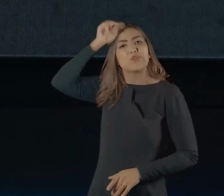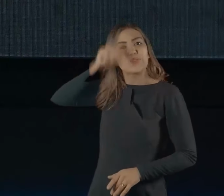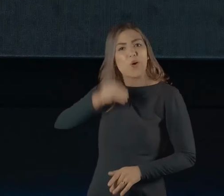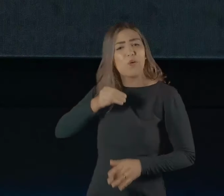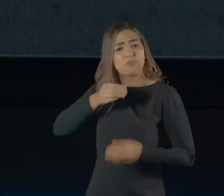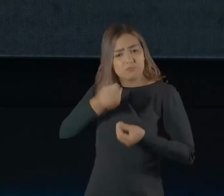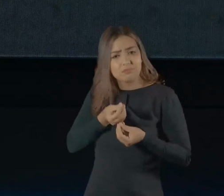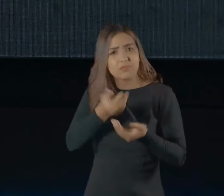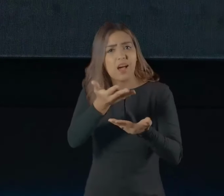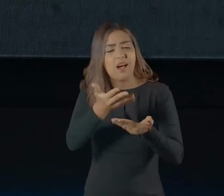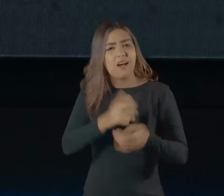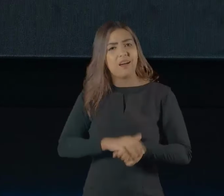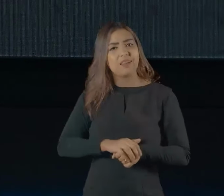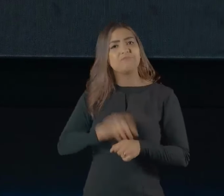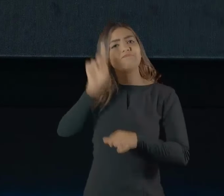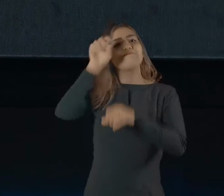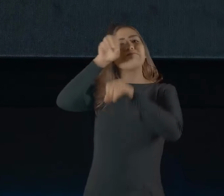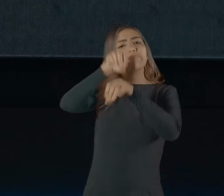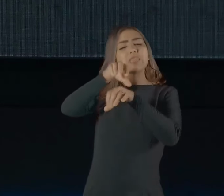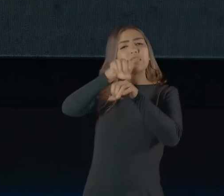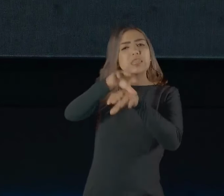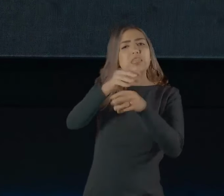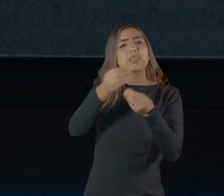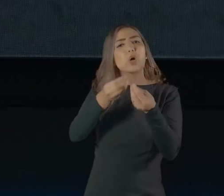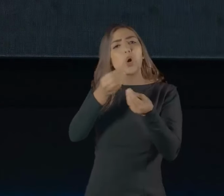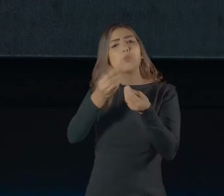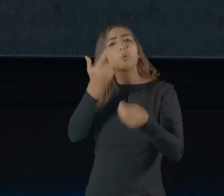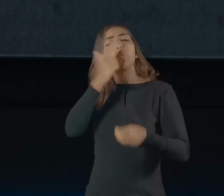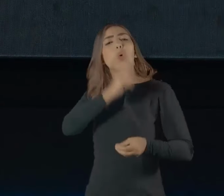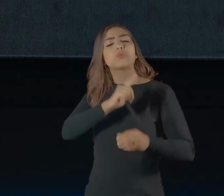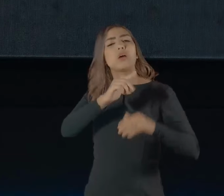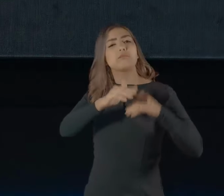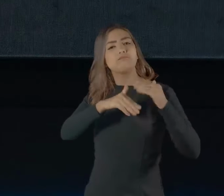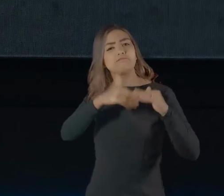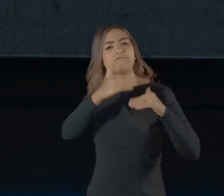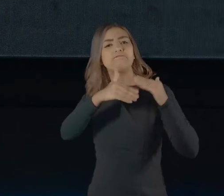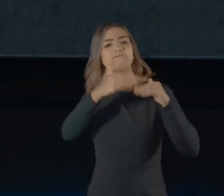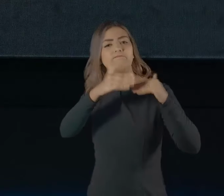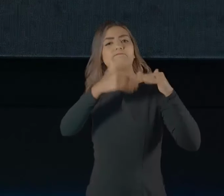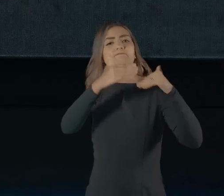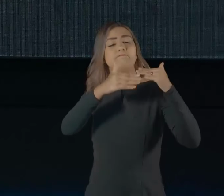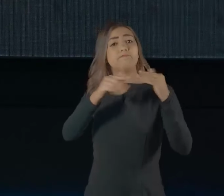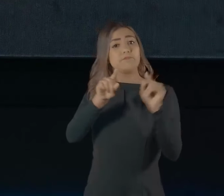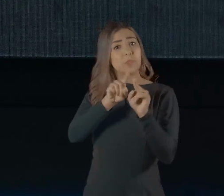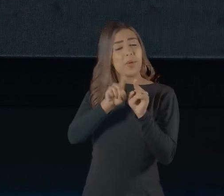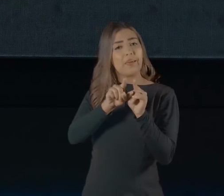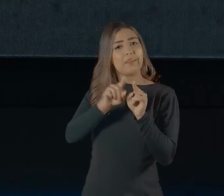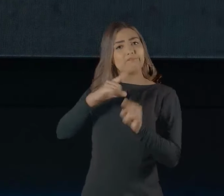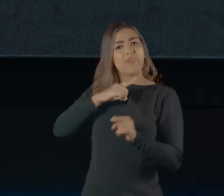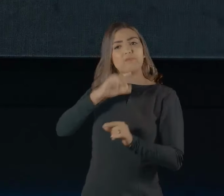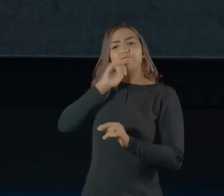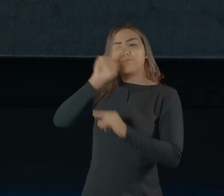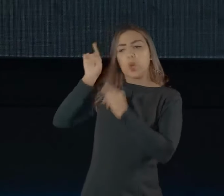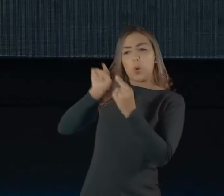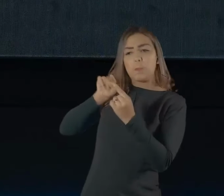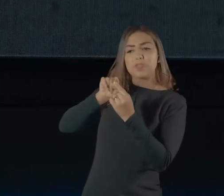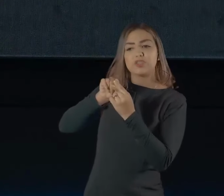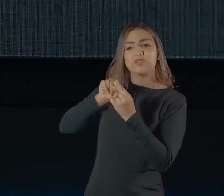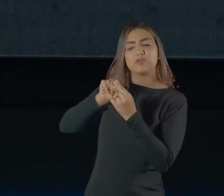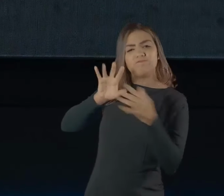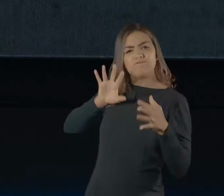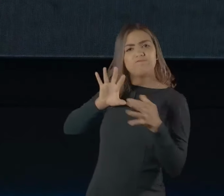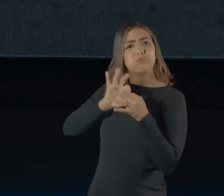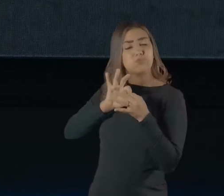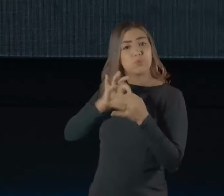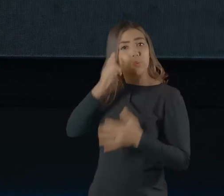te dá, eles estão diretamente ligados ao chamado e ao propósito que Deus tem para você. Então, quando você anda no